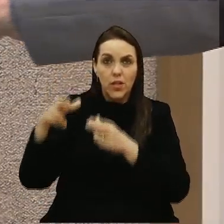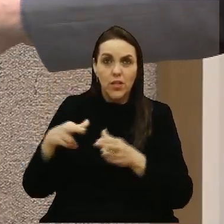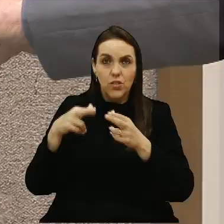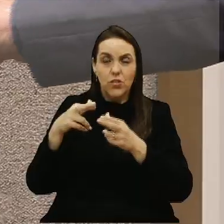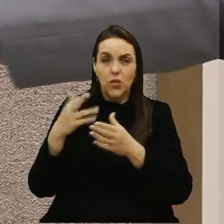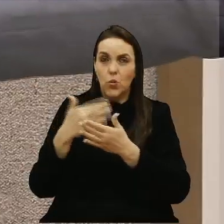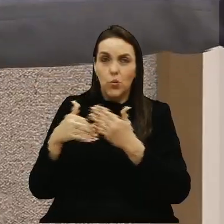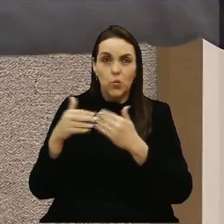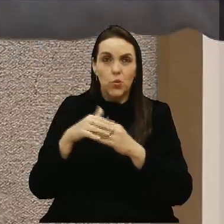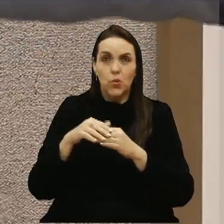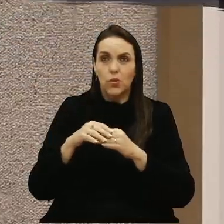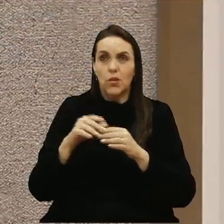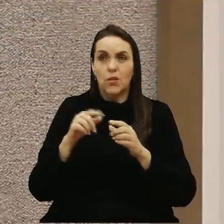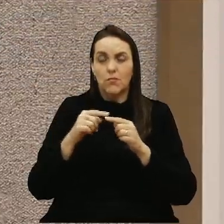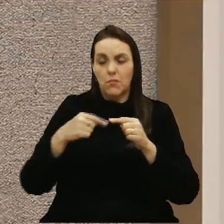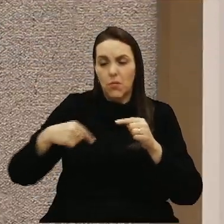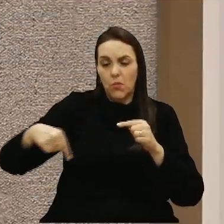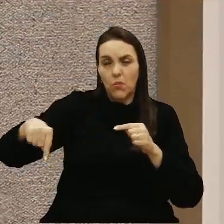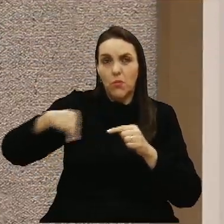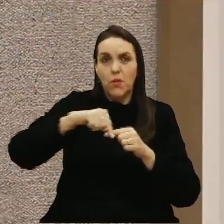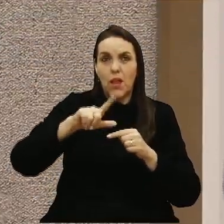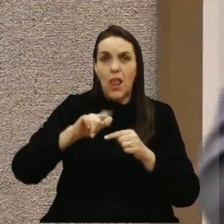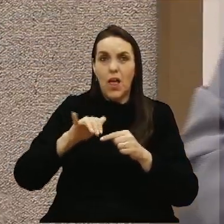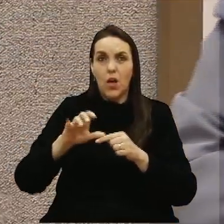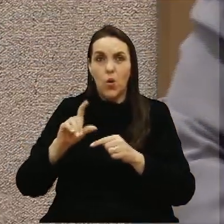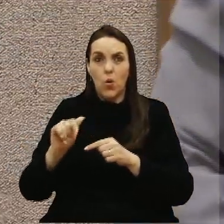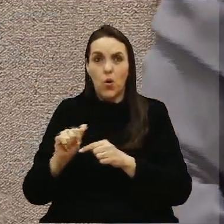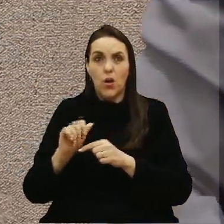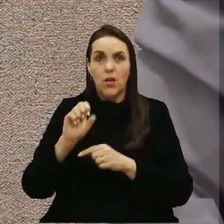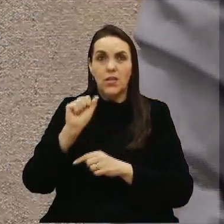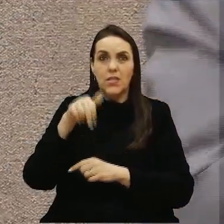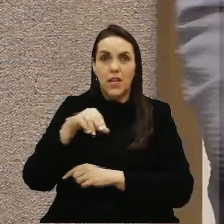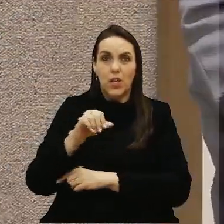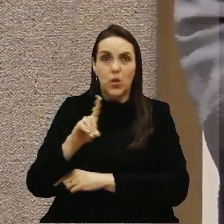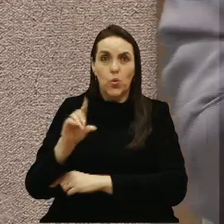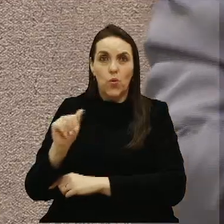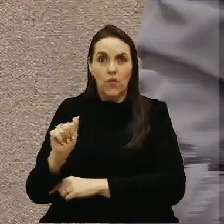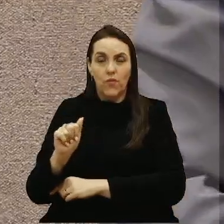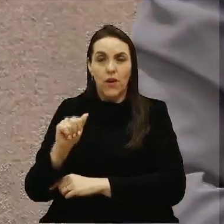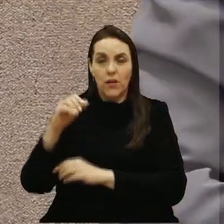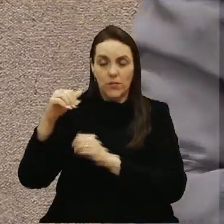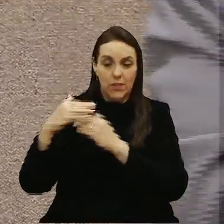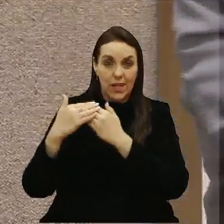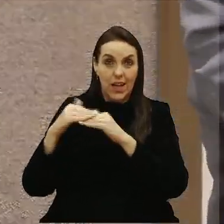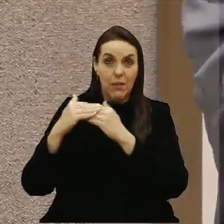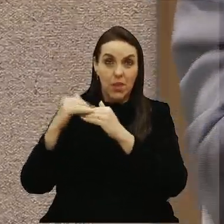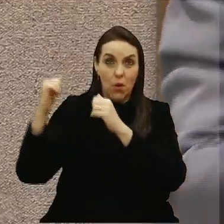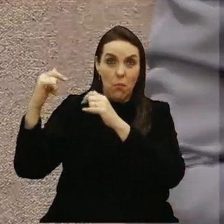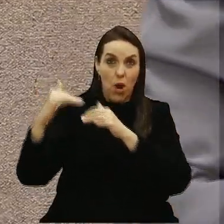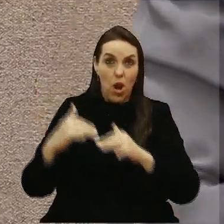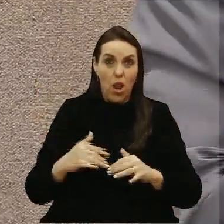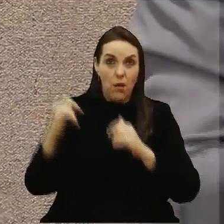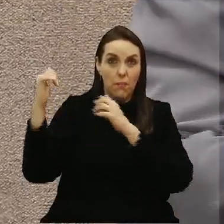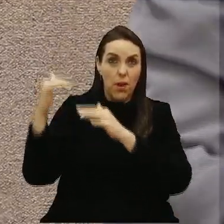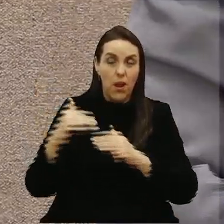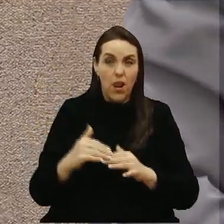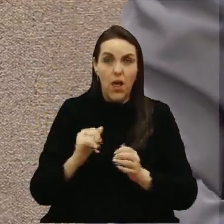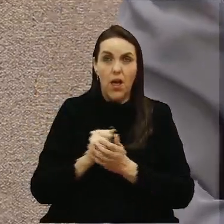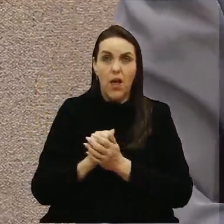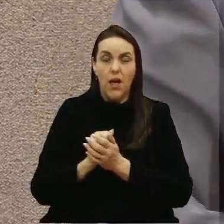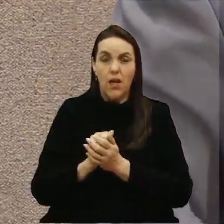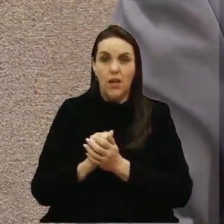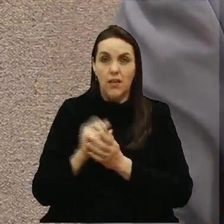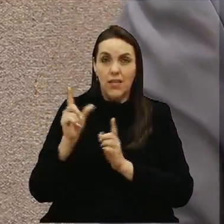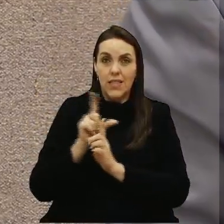toda de Lagoa, Sananduva, São José do Ouro, vieram tudo para Caxias. Vinham de caminhão, vinham em cima do trigo, em cima do